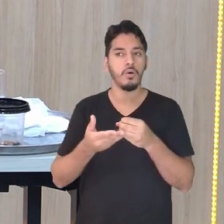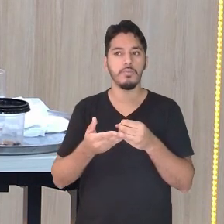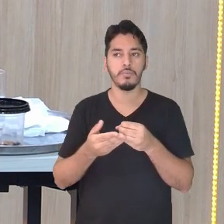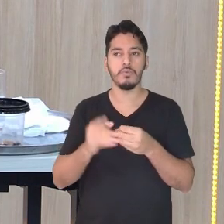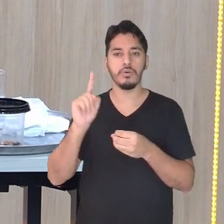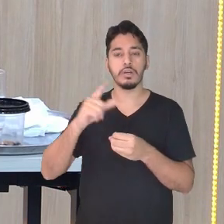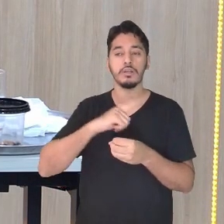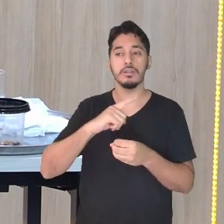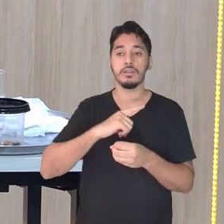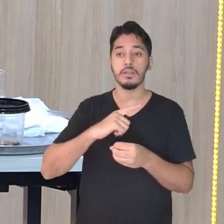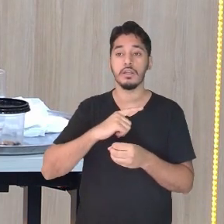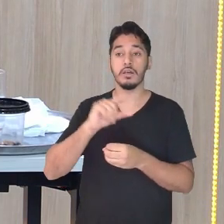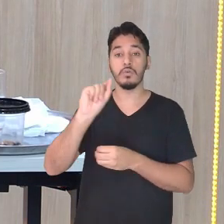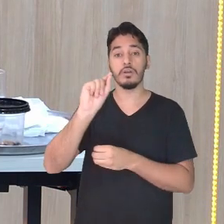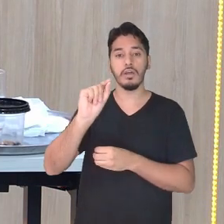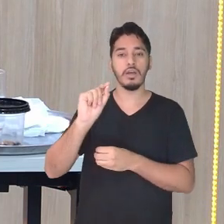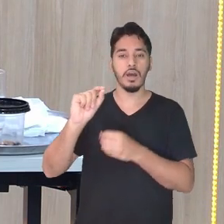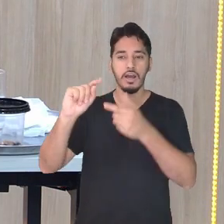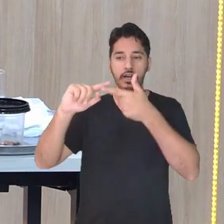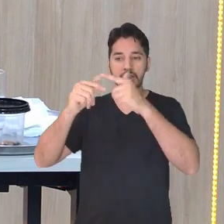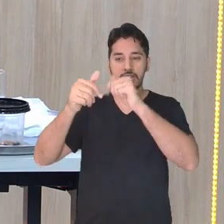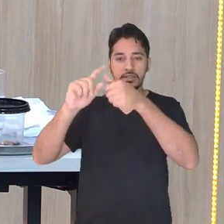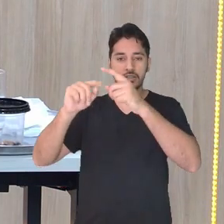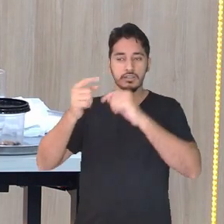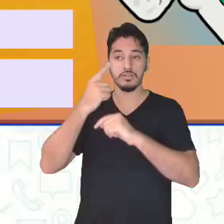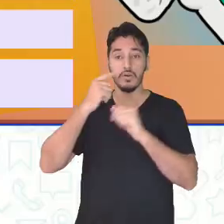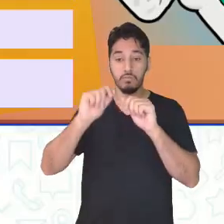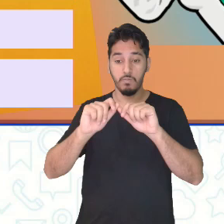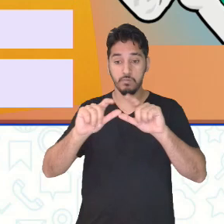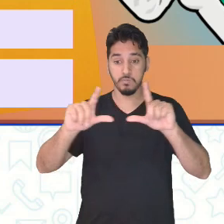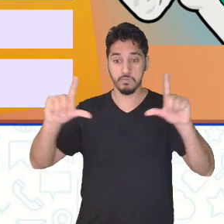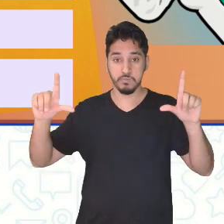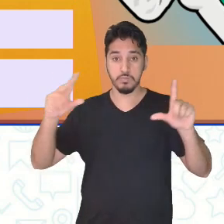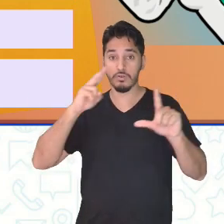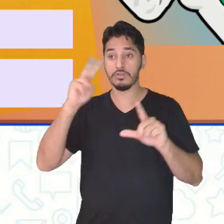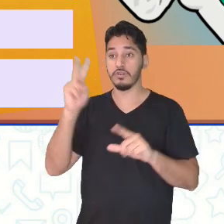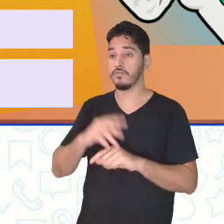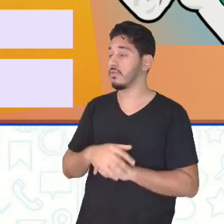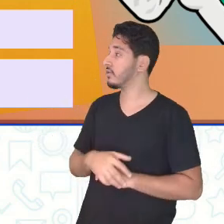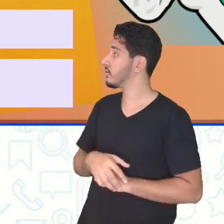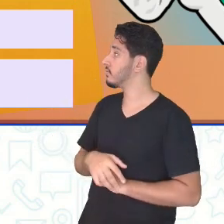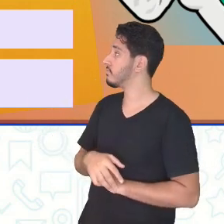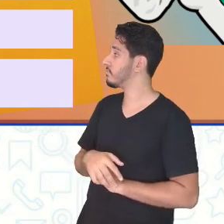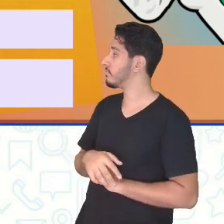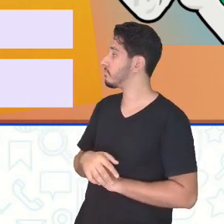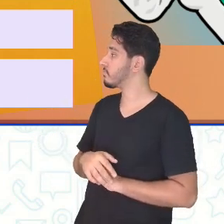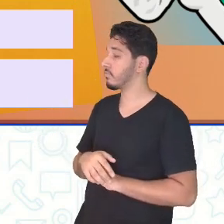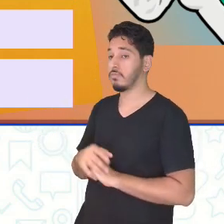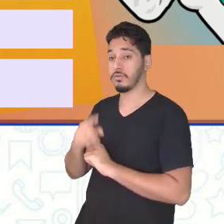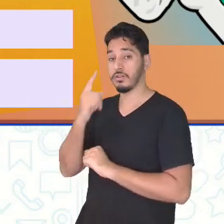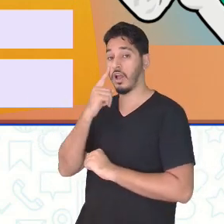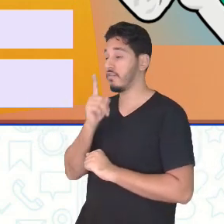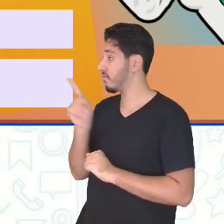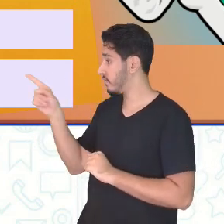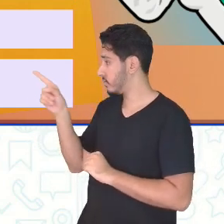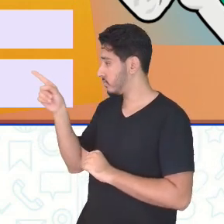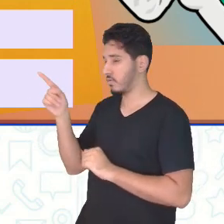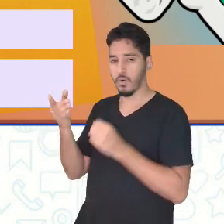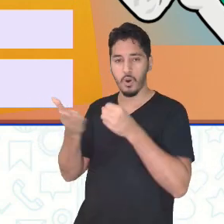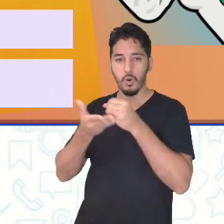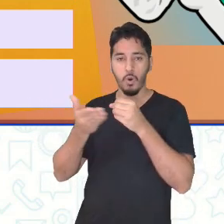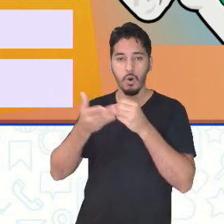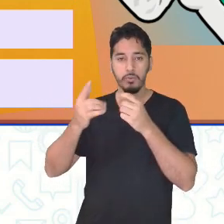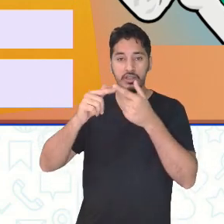que está com a estrelinha, né? Vou pedir para a Bíblia deixar bem grande. Pronto, ok, Bíblia, obrigada. Então, aonde tem a estrelinha é o que eu